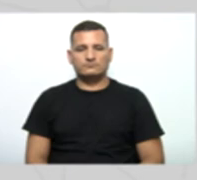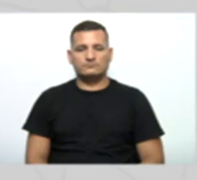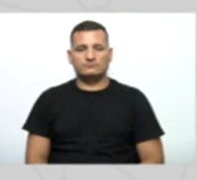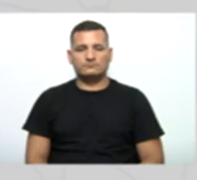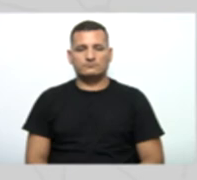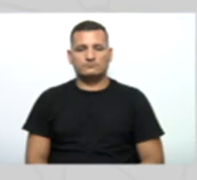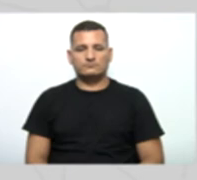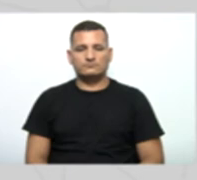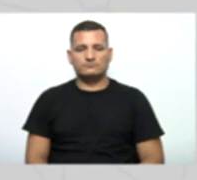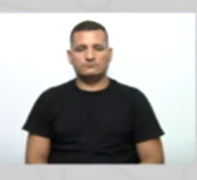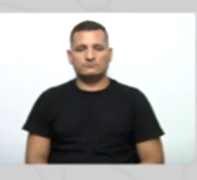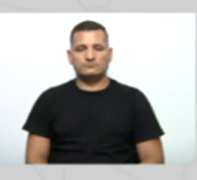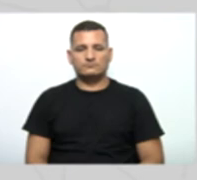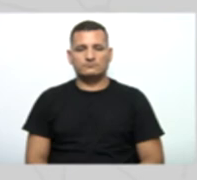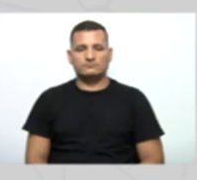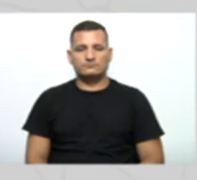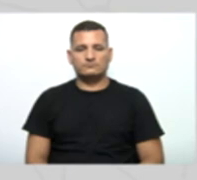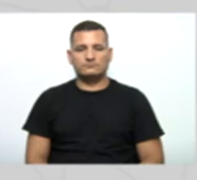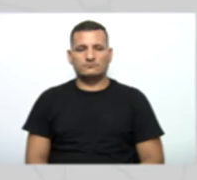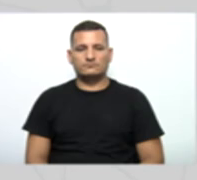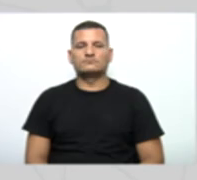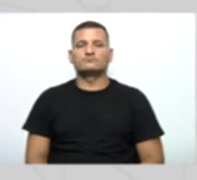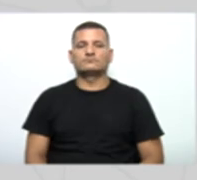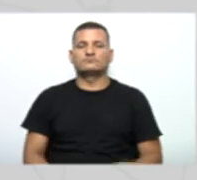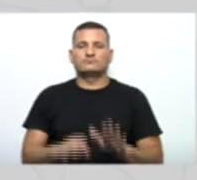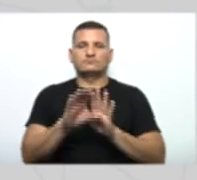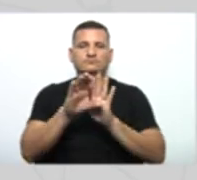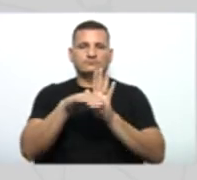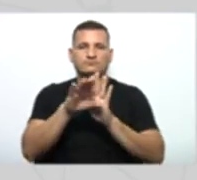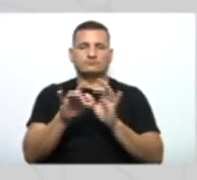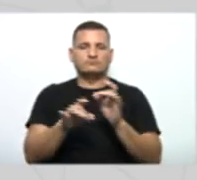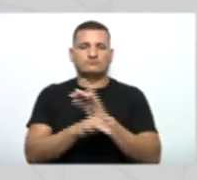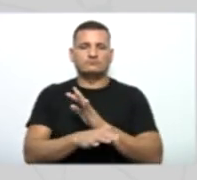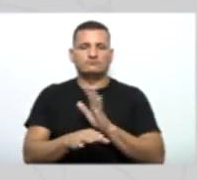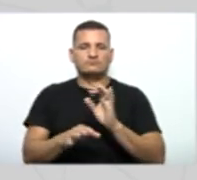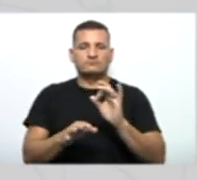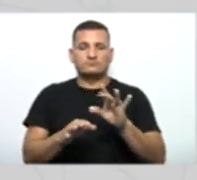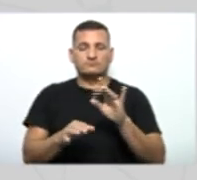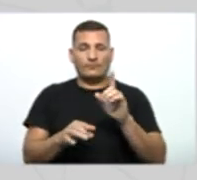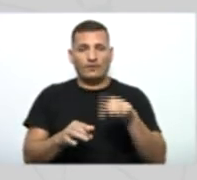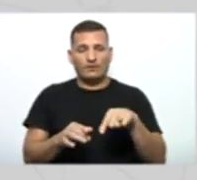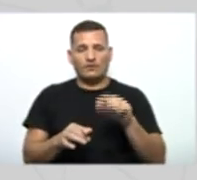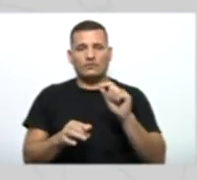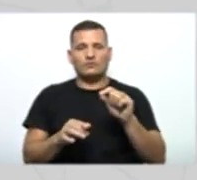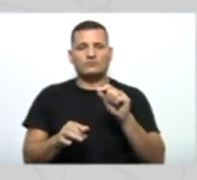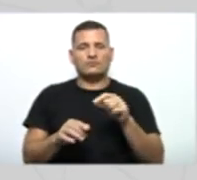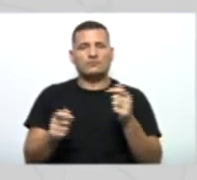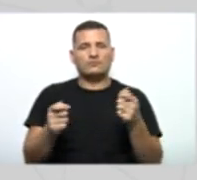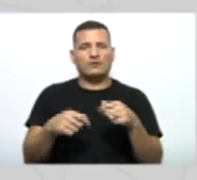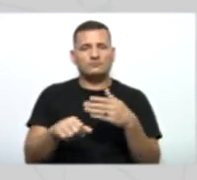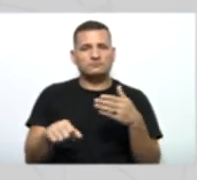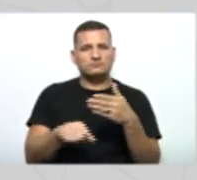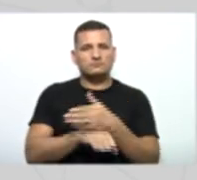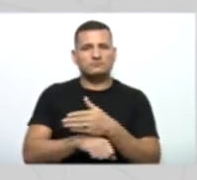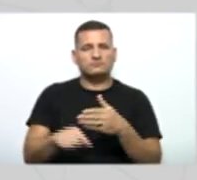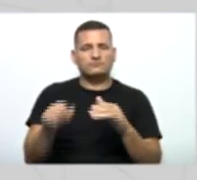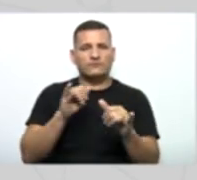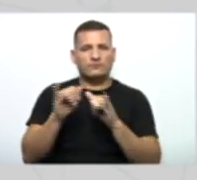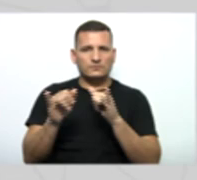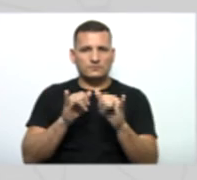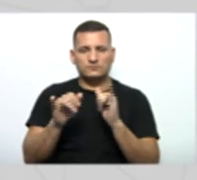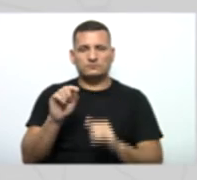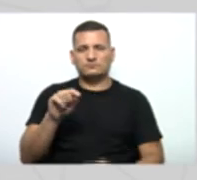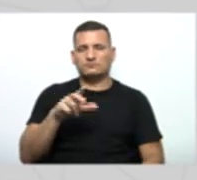Certo? Então, só reforçando esse conceito aqui. Nada mais é do que um mecanismo que permite acessar os atributos, no caso os